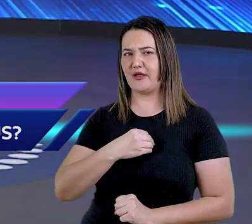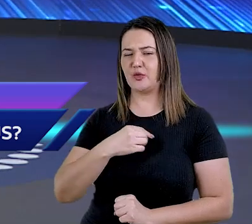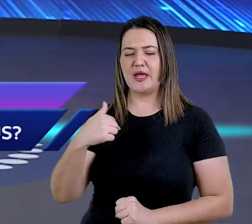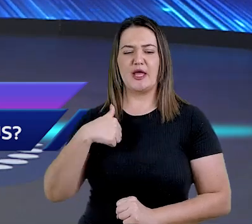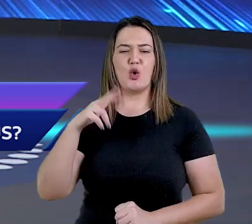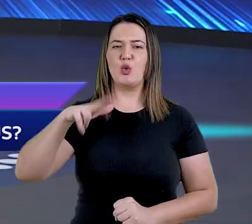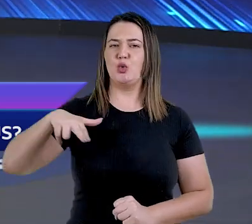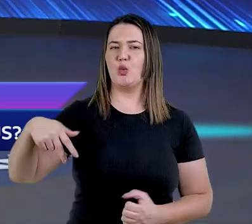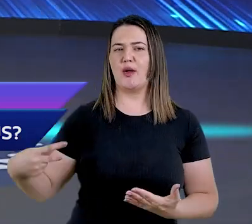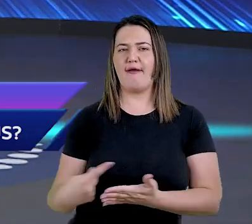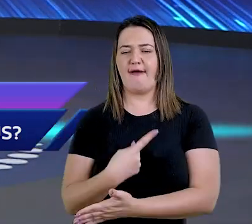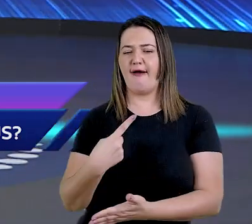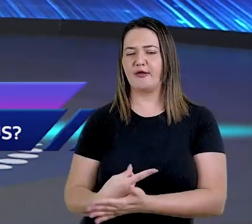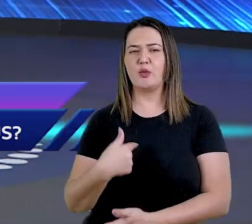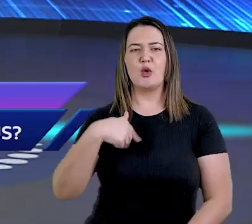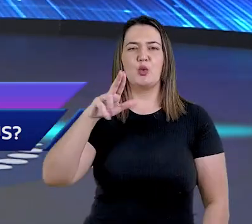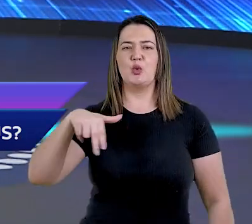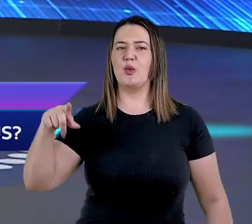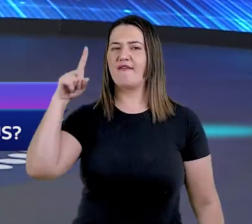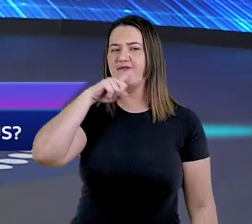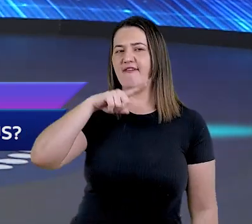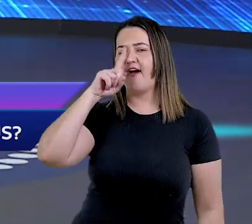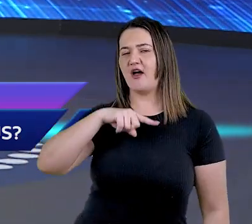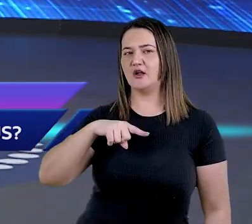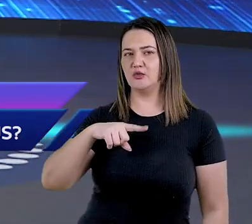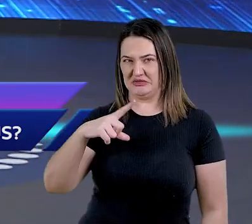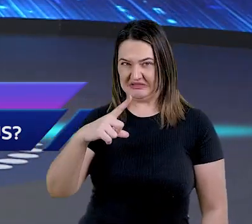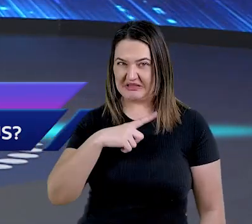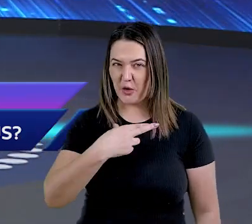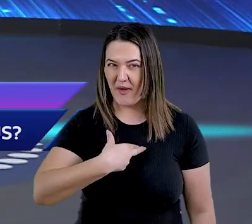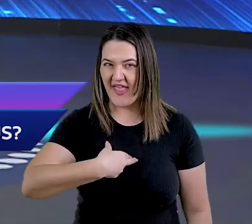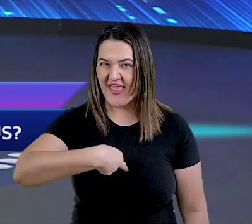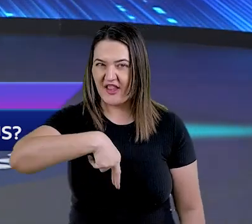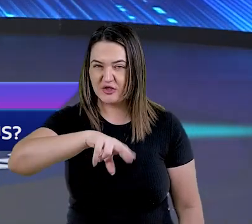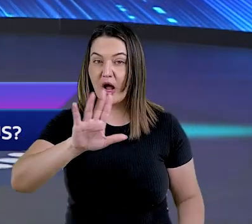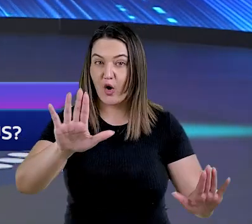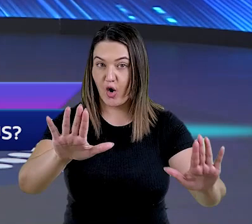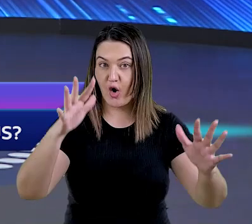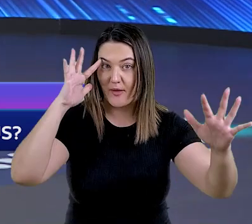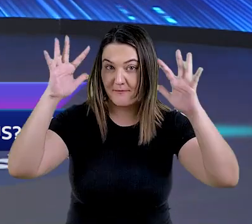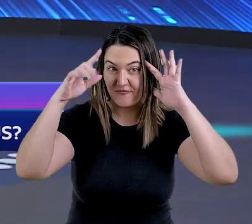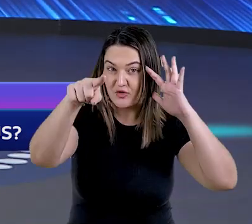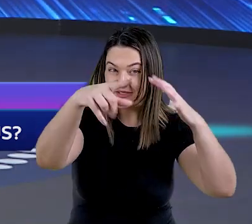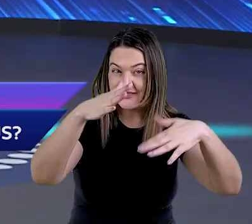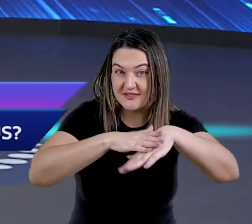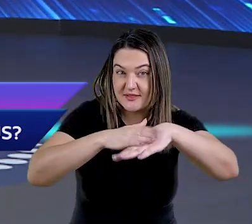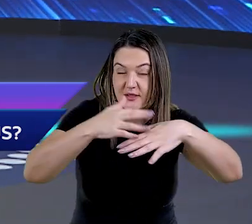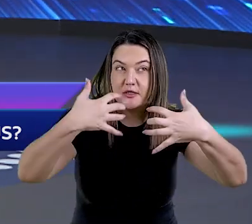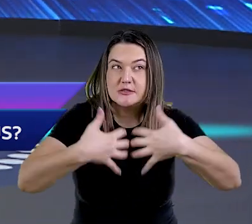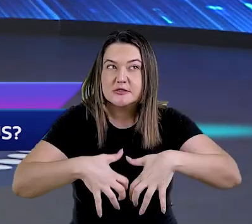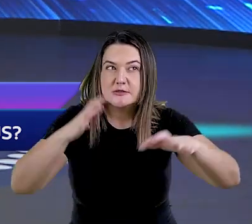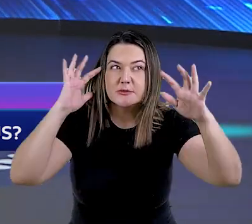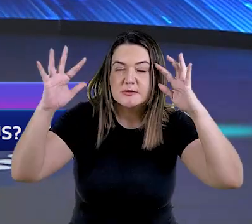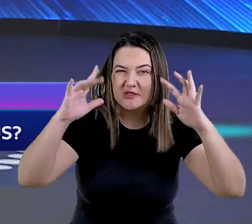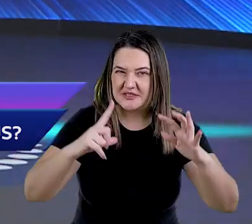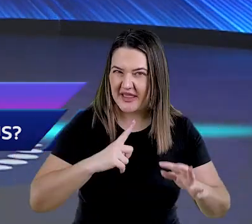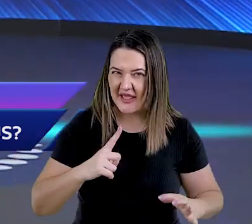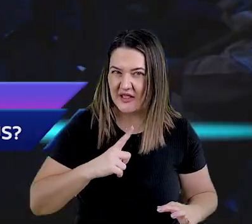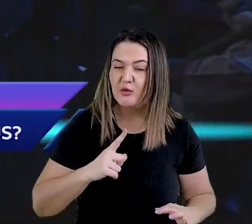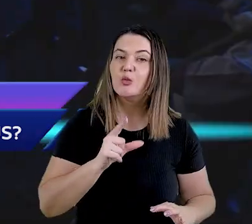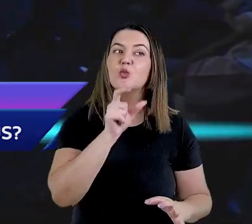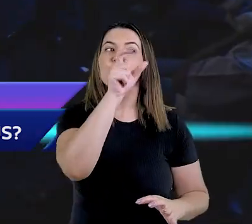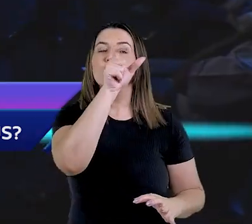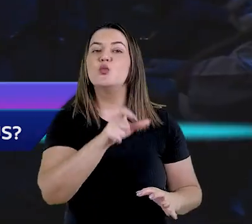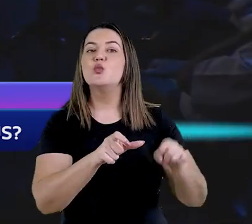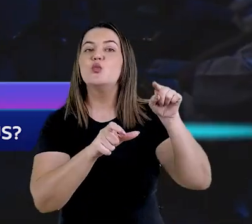errar? Existe um movimento religioso que perseguiu o povo de Deus, que queria e que